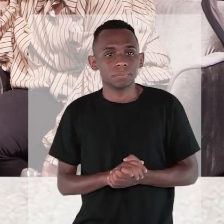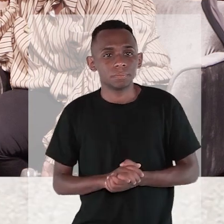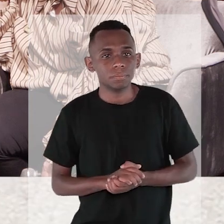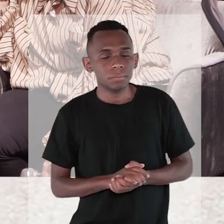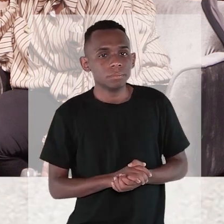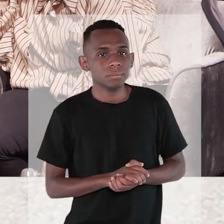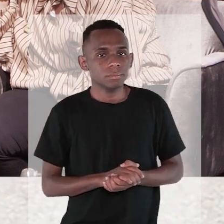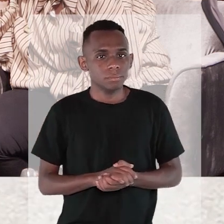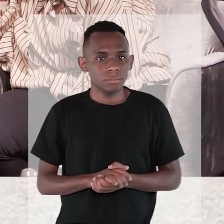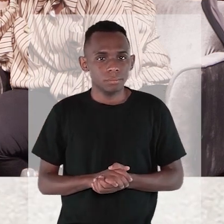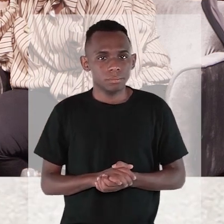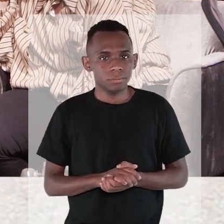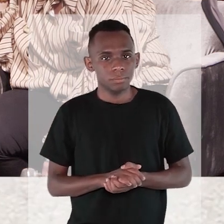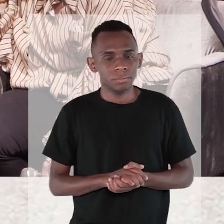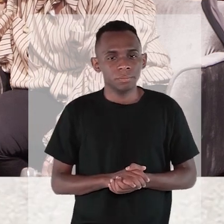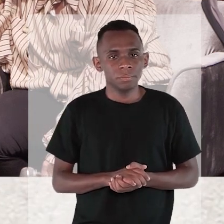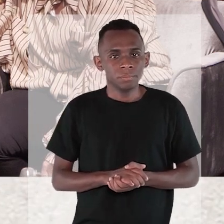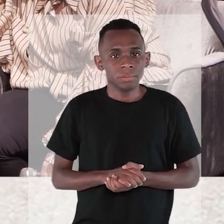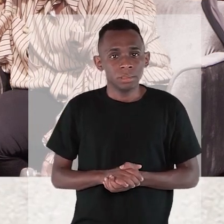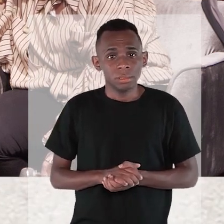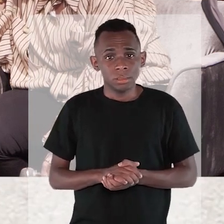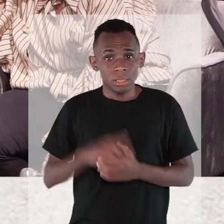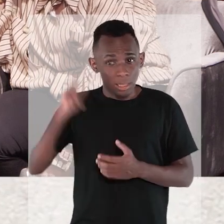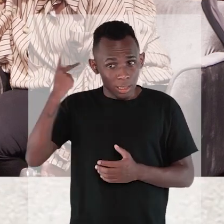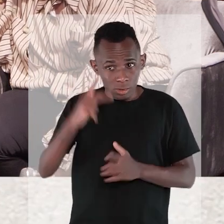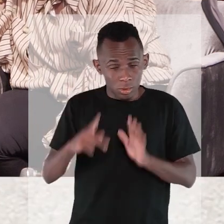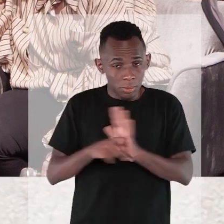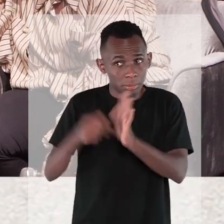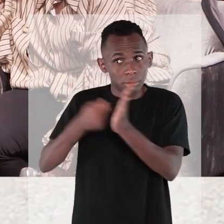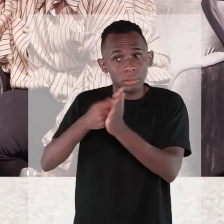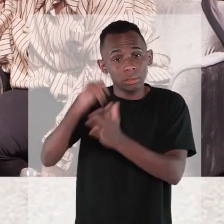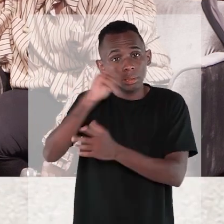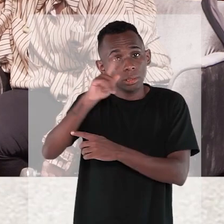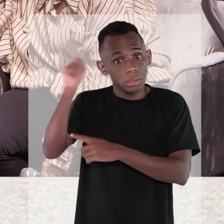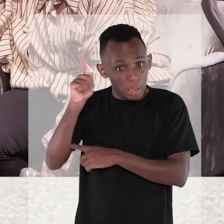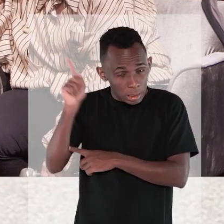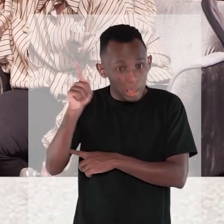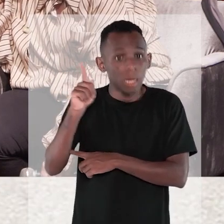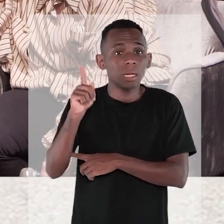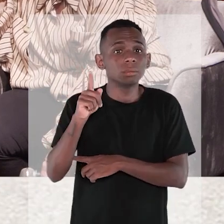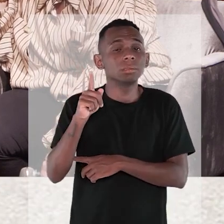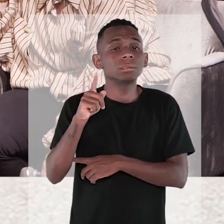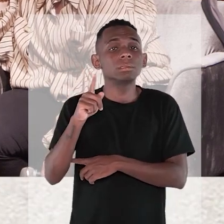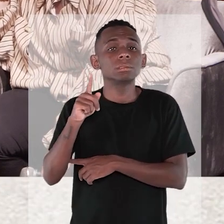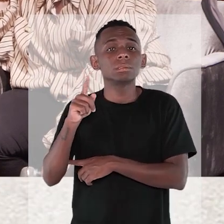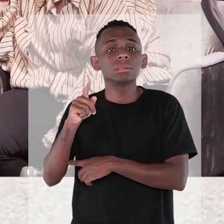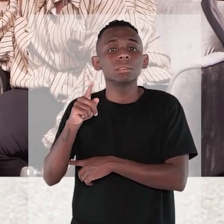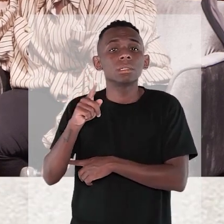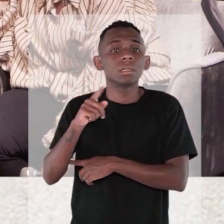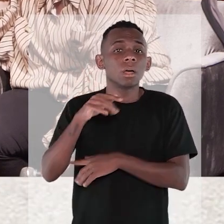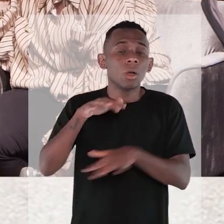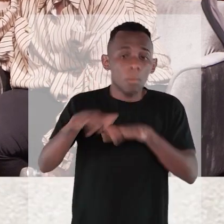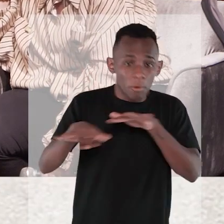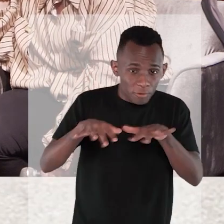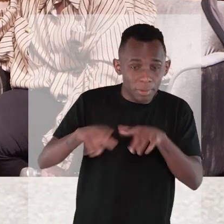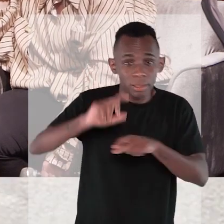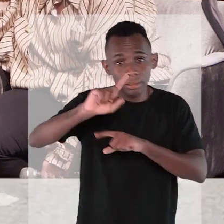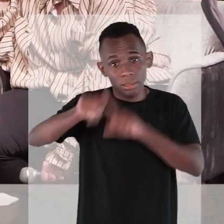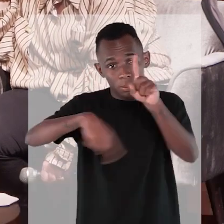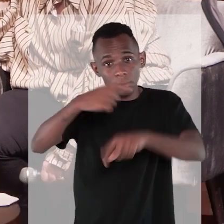Né? E se a gente pega a história do fascismo italiano, é muito curioso, porque ele surge como um movimento, ele só se torna